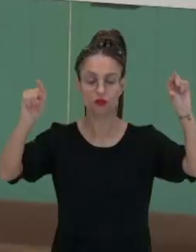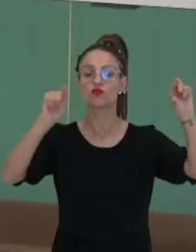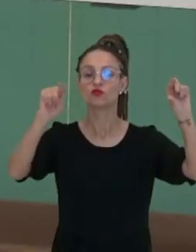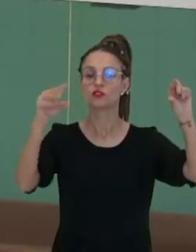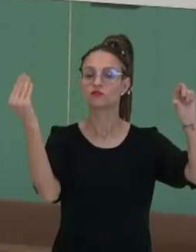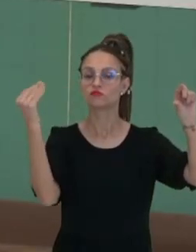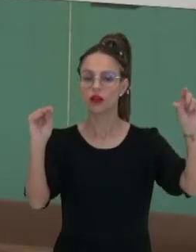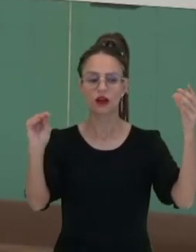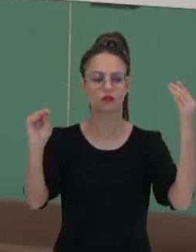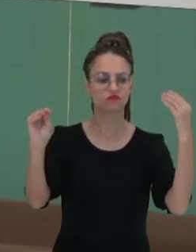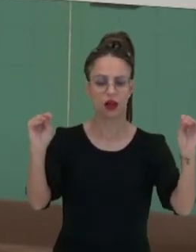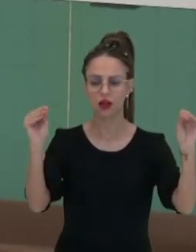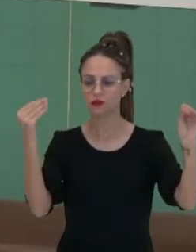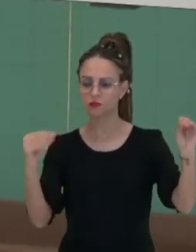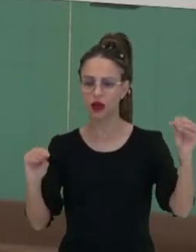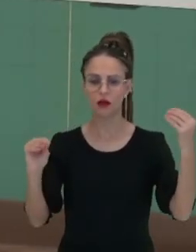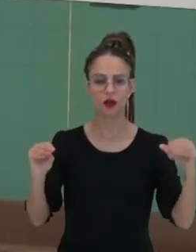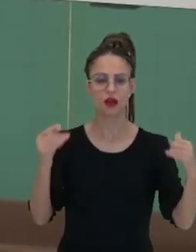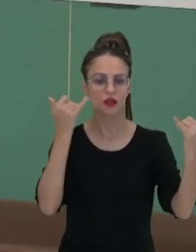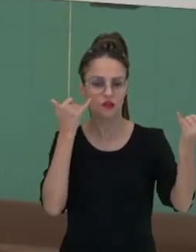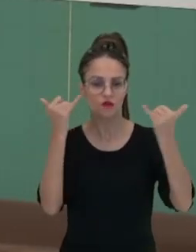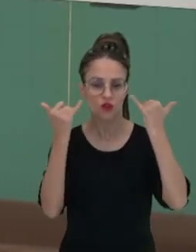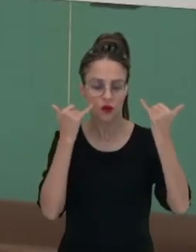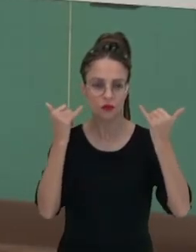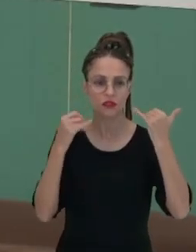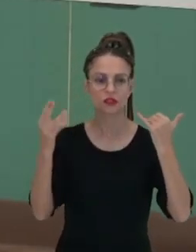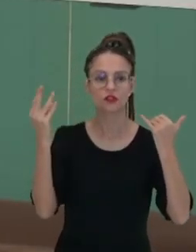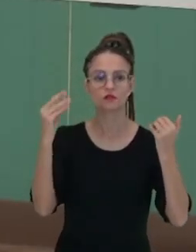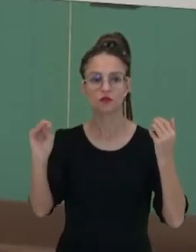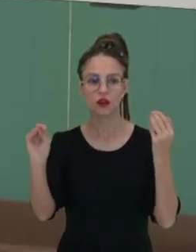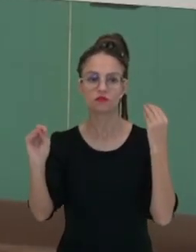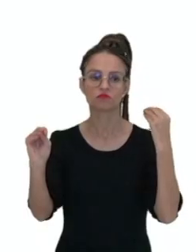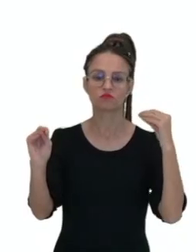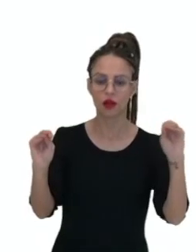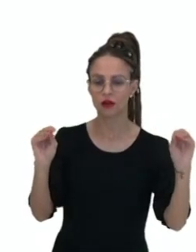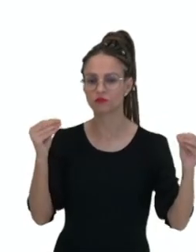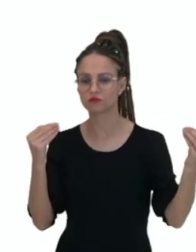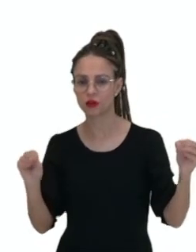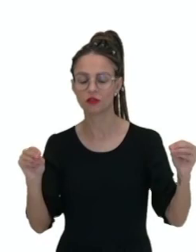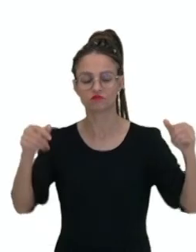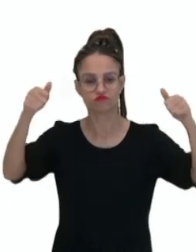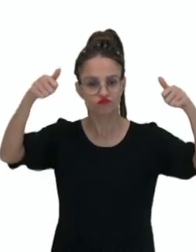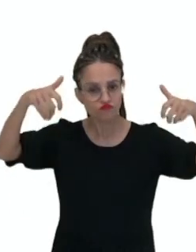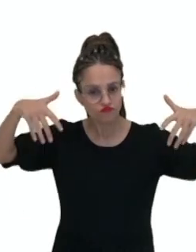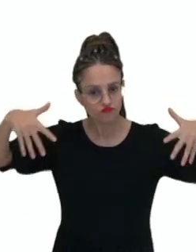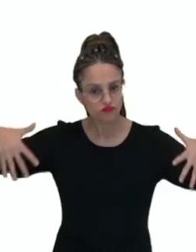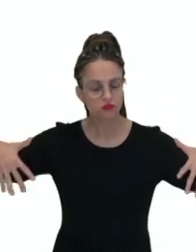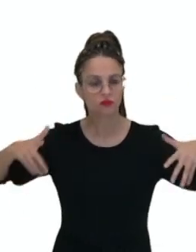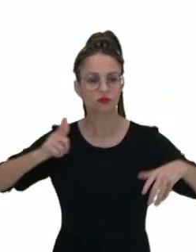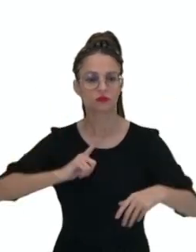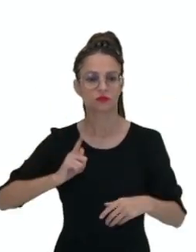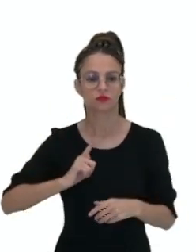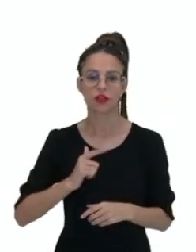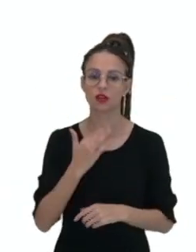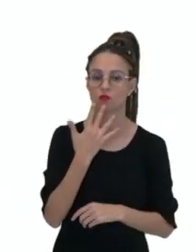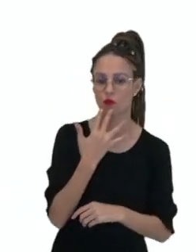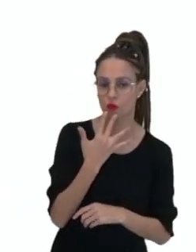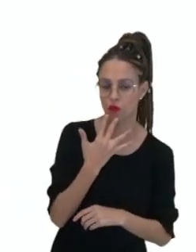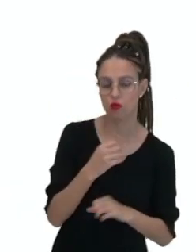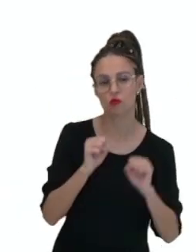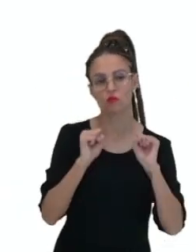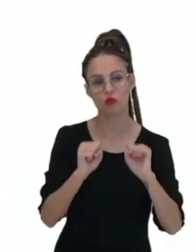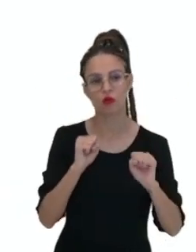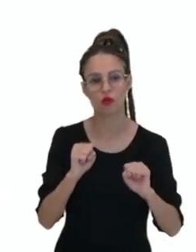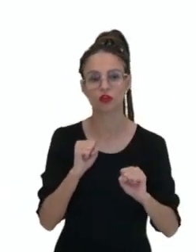colocando diferentes informações. À medida que vai adicionando, você vai observando que tem opções de cor, né,